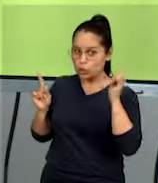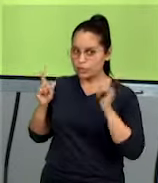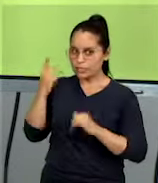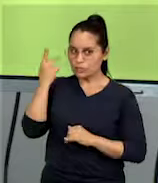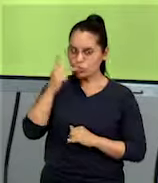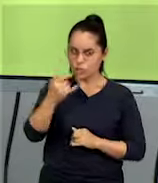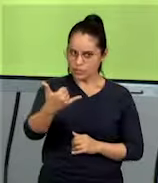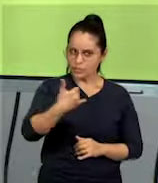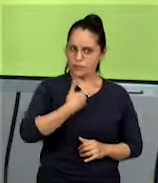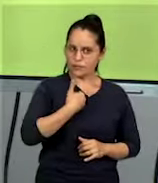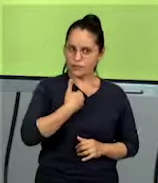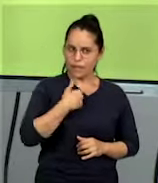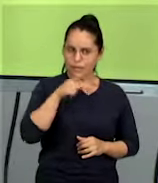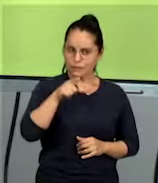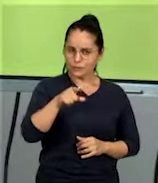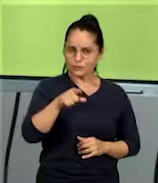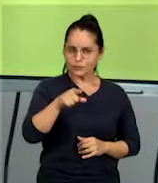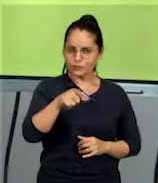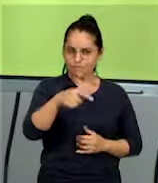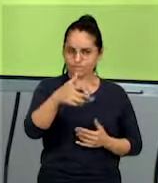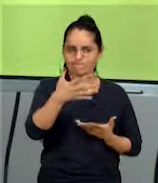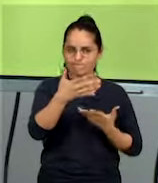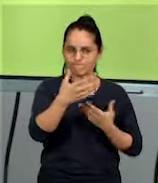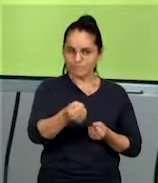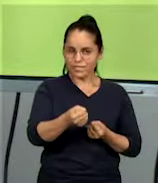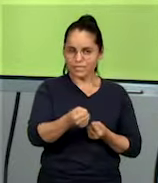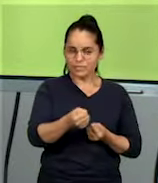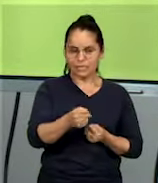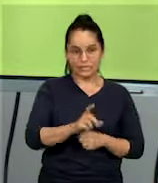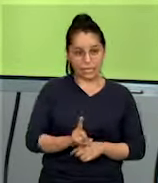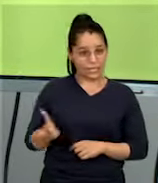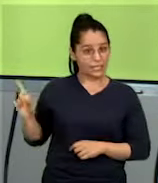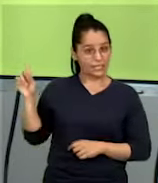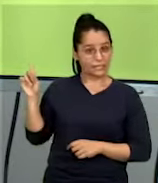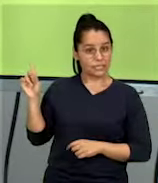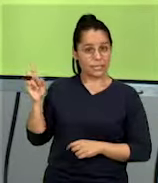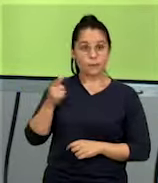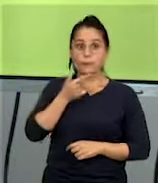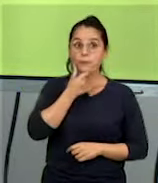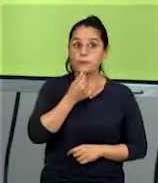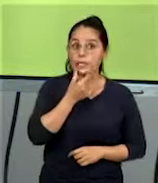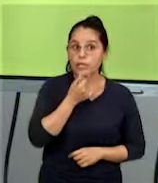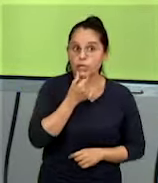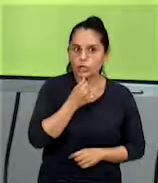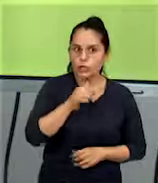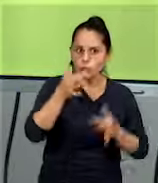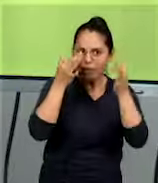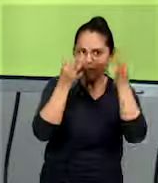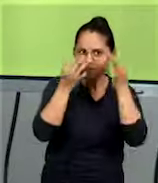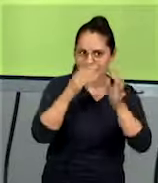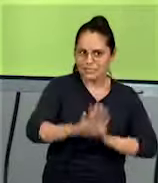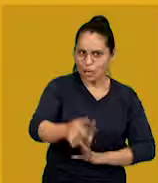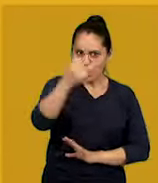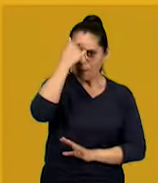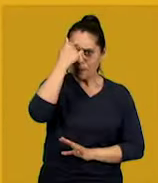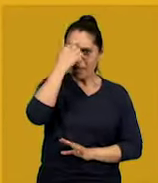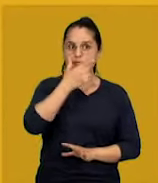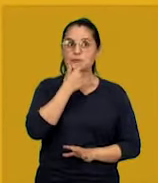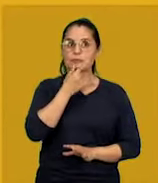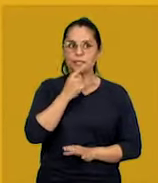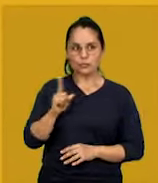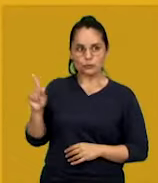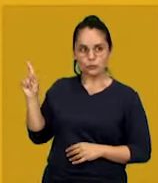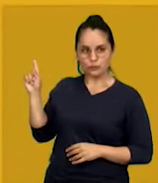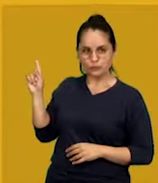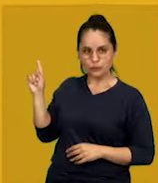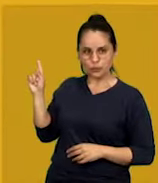vocês vão me falar se vocês estão dispostos. Esse é um rito especial para os meninos, então meninos, pensem aí se